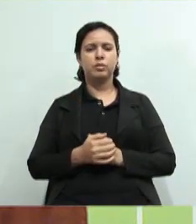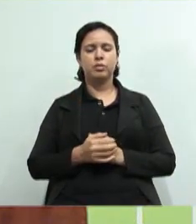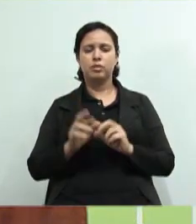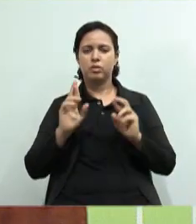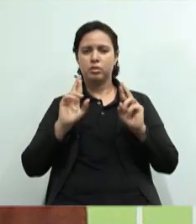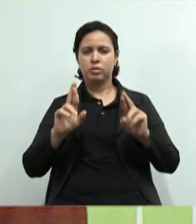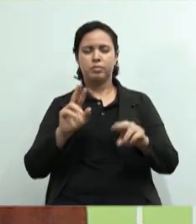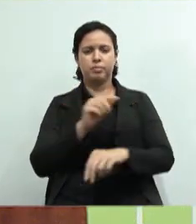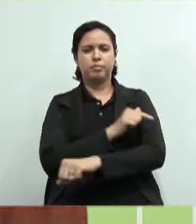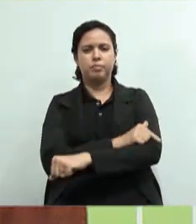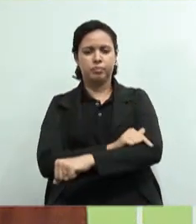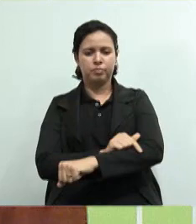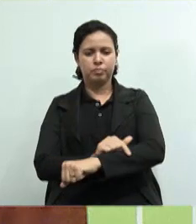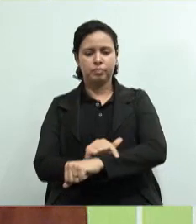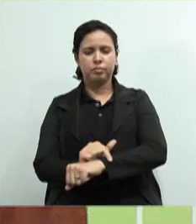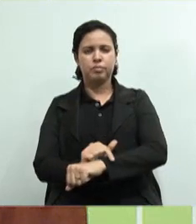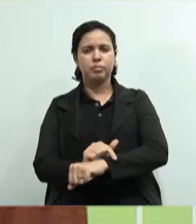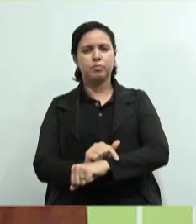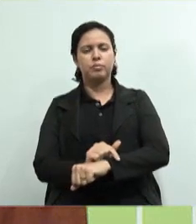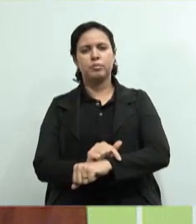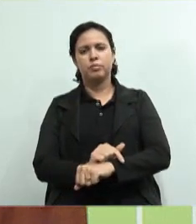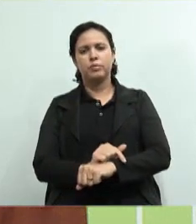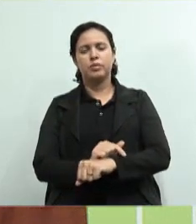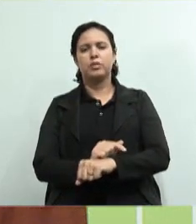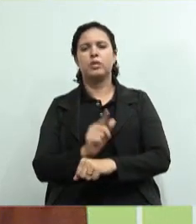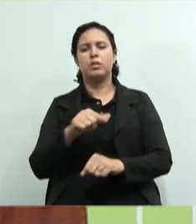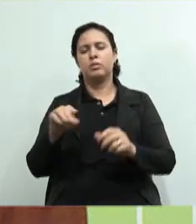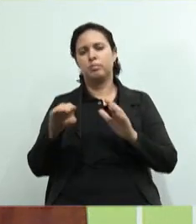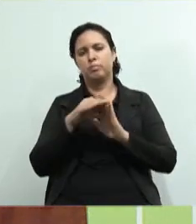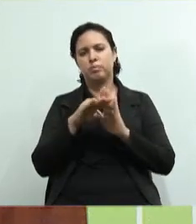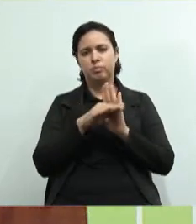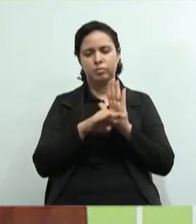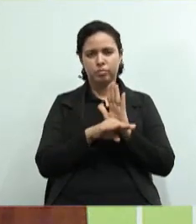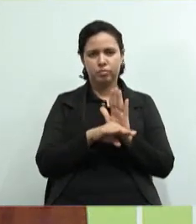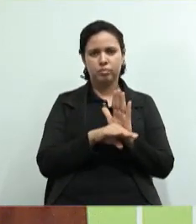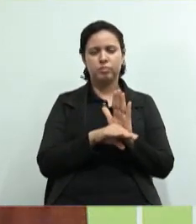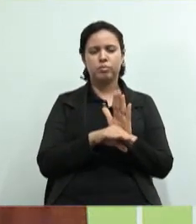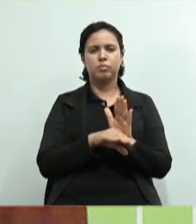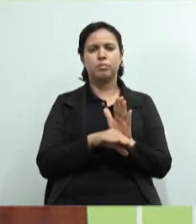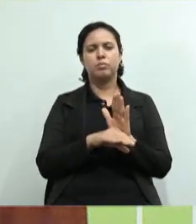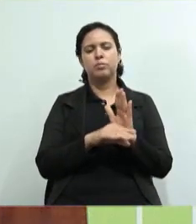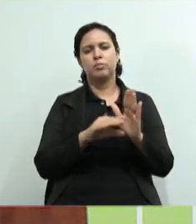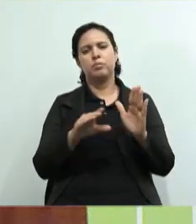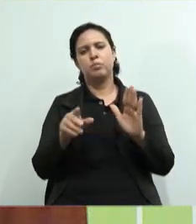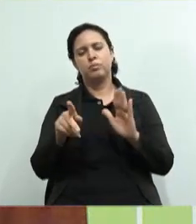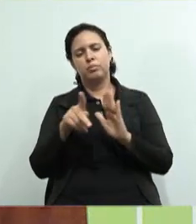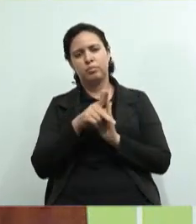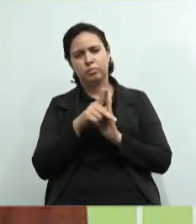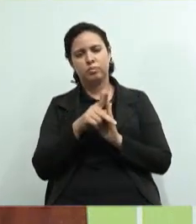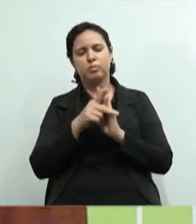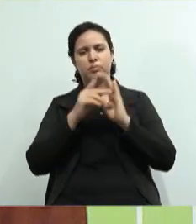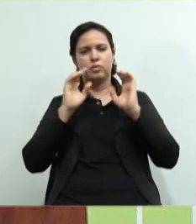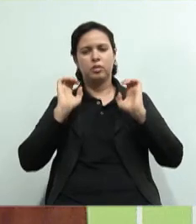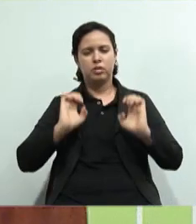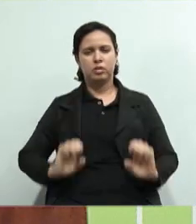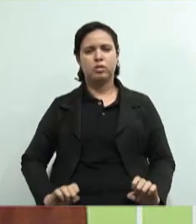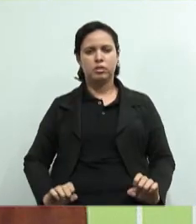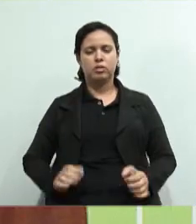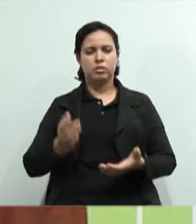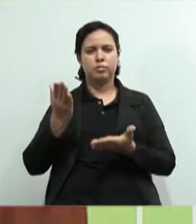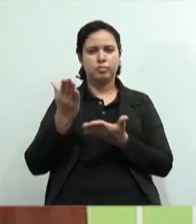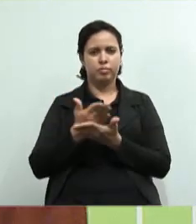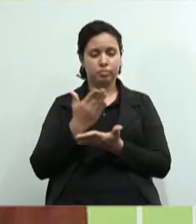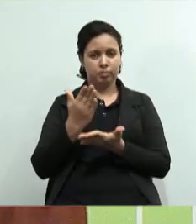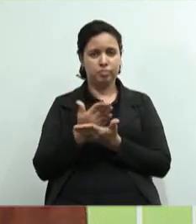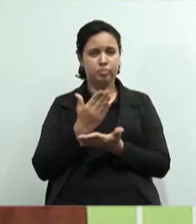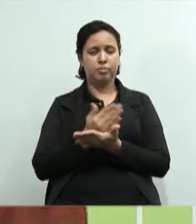respeita os princípios da organização, os padrões éticos, os manuais,